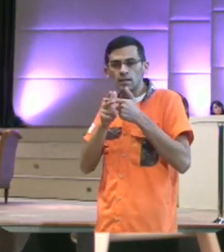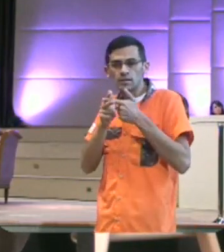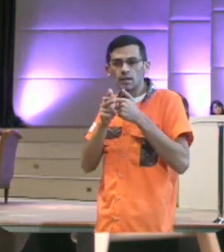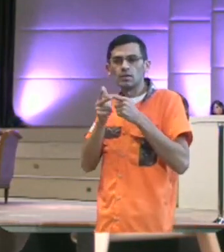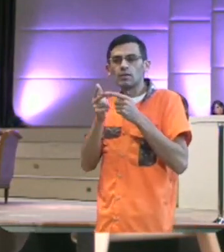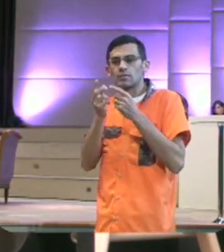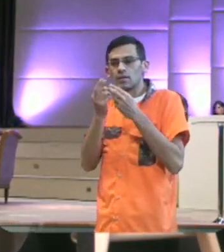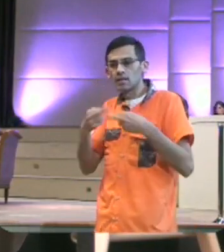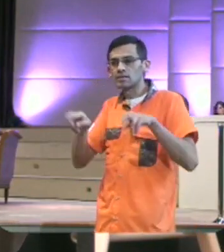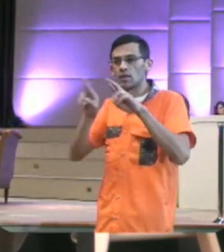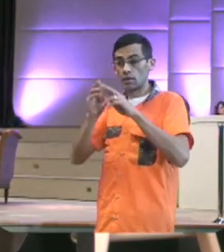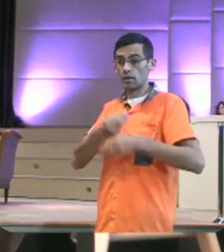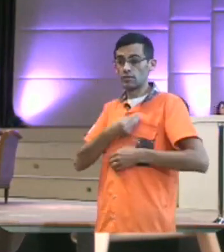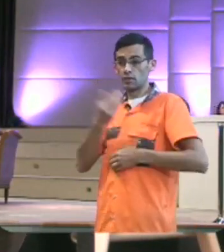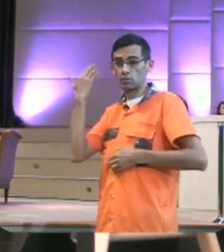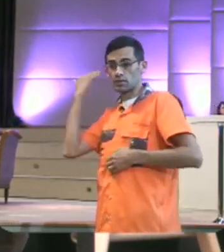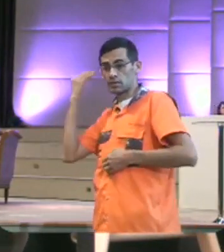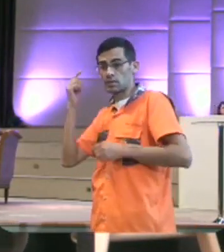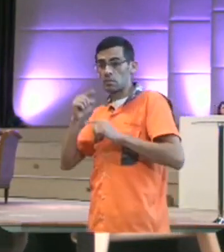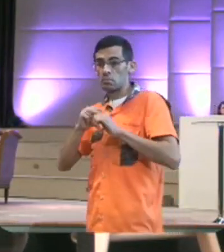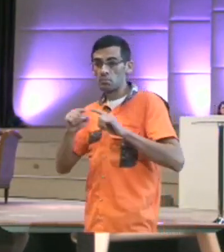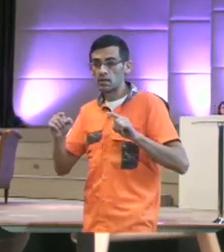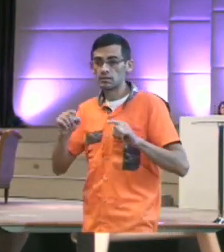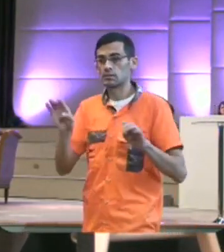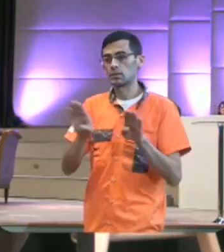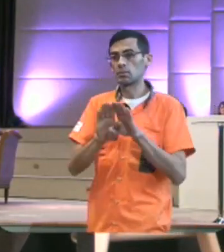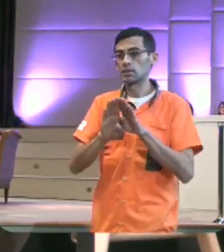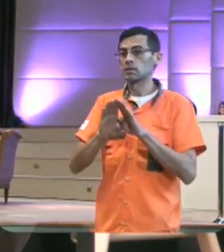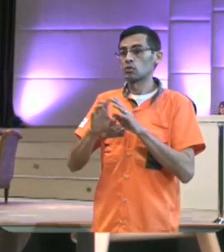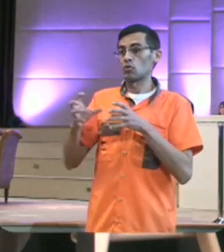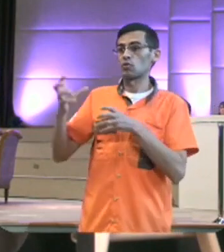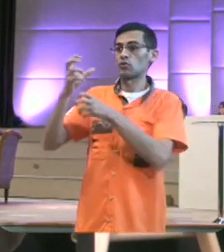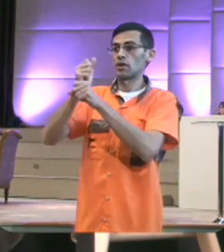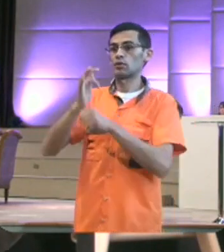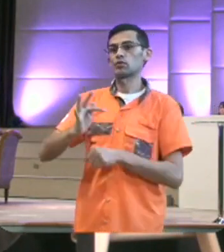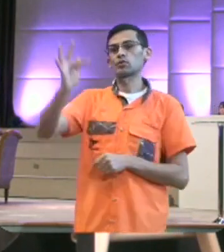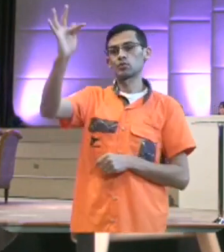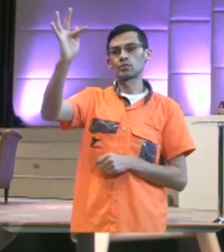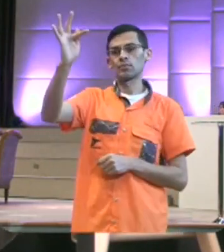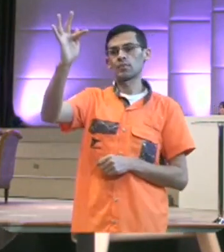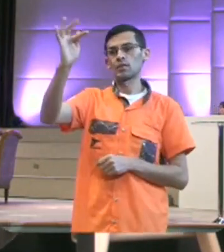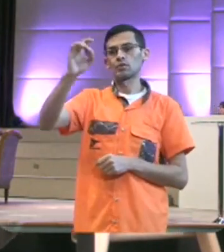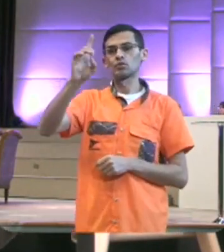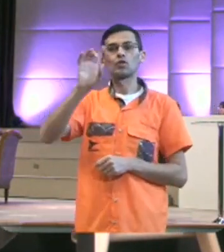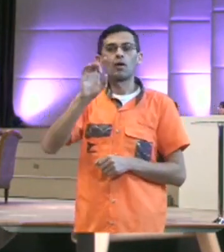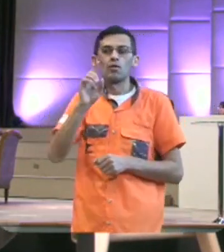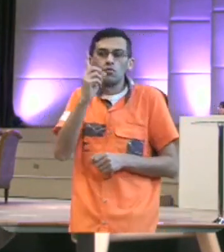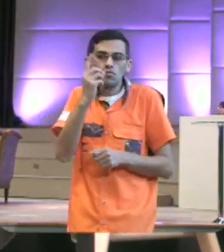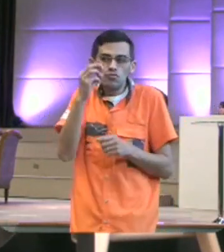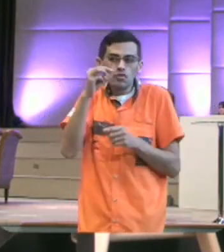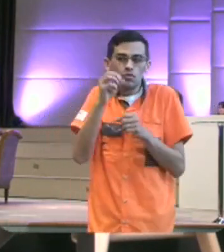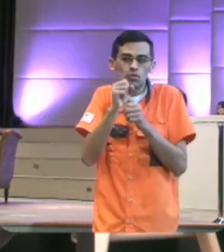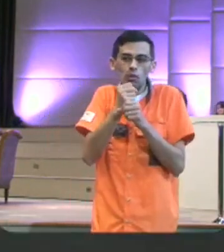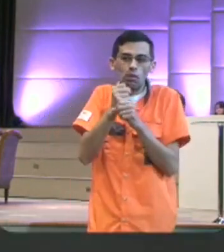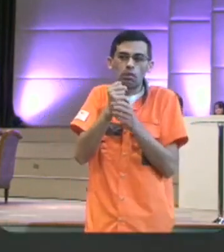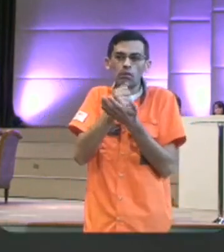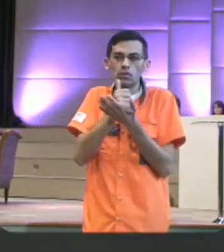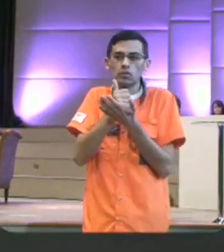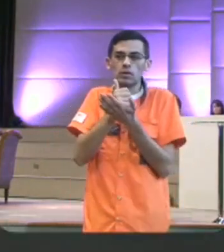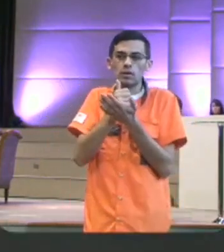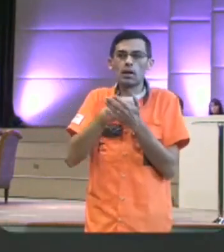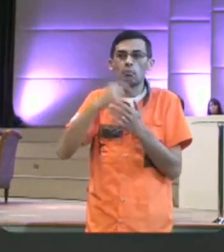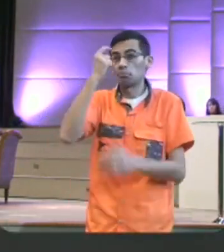futuro, a gente fica com um segundo de controle, que nos ilude